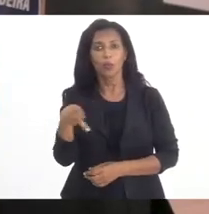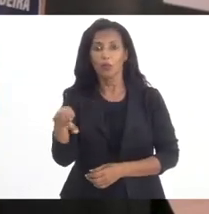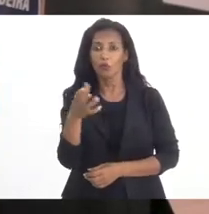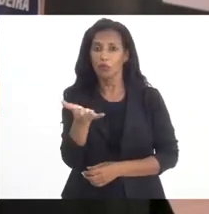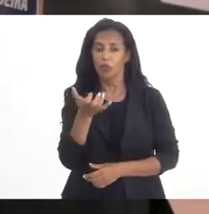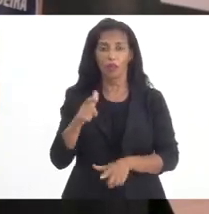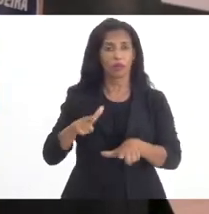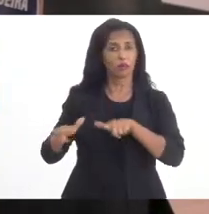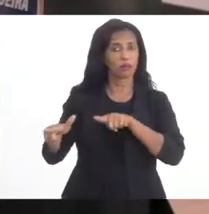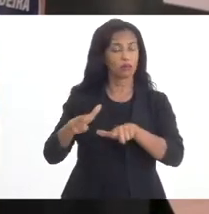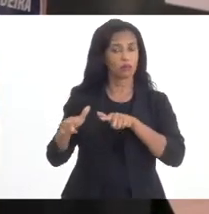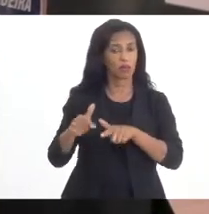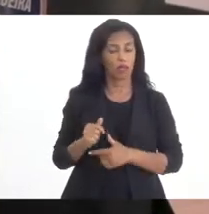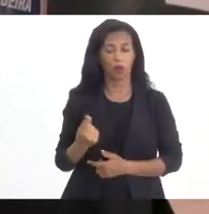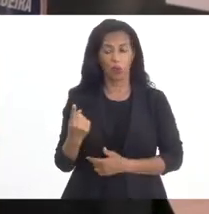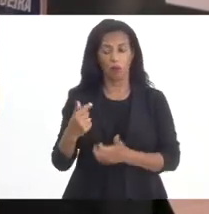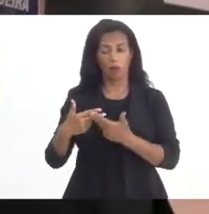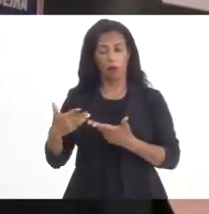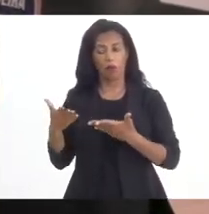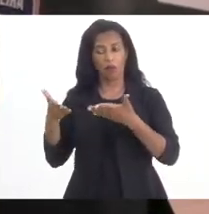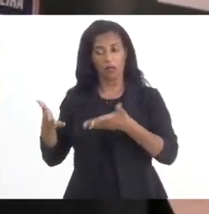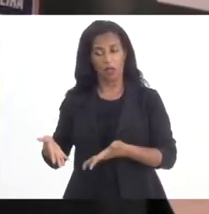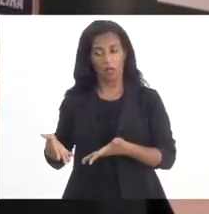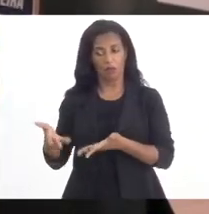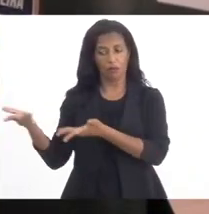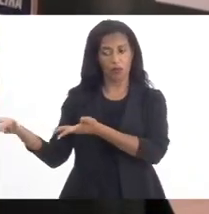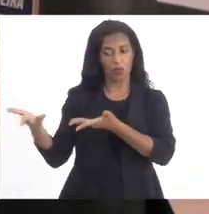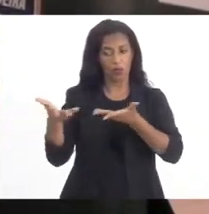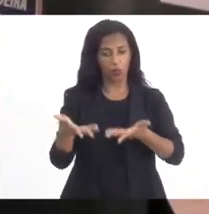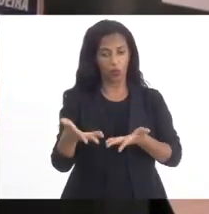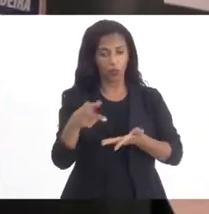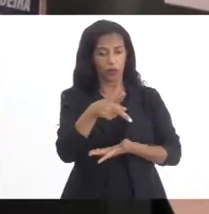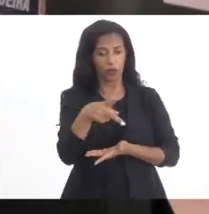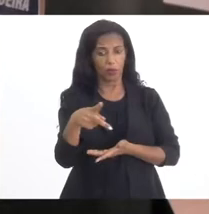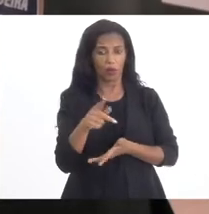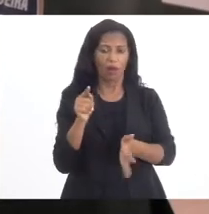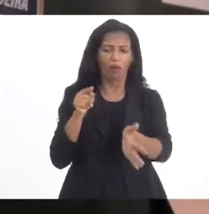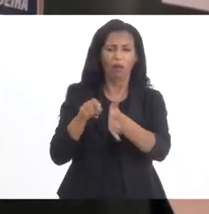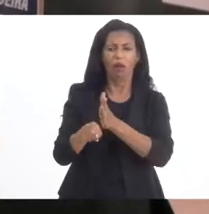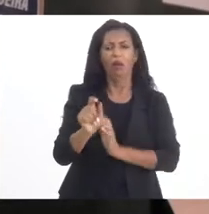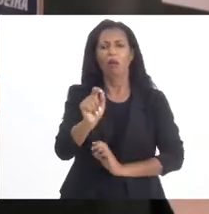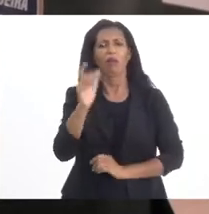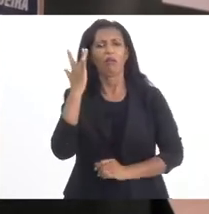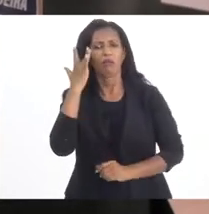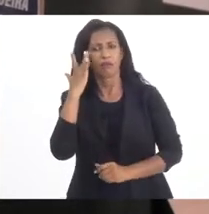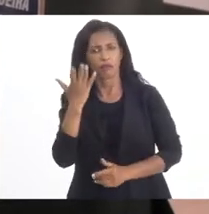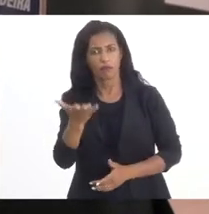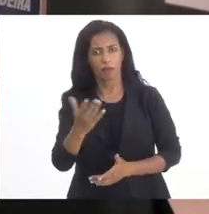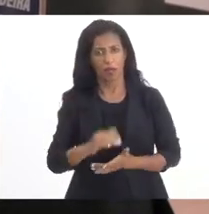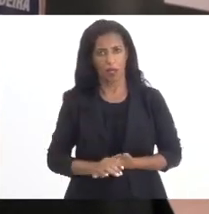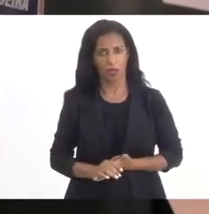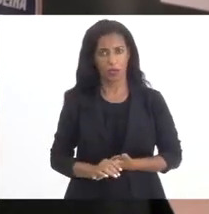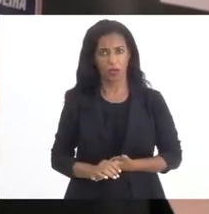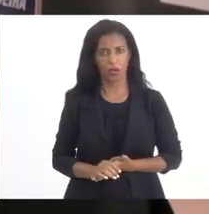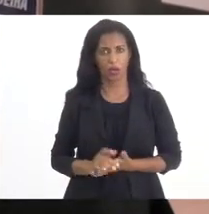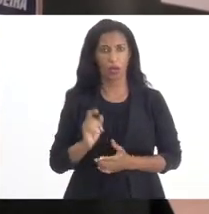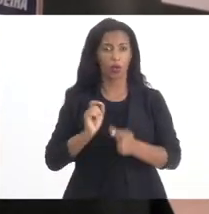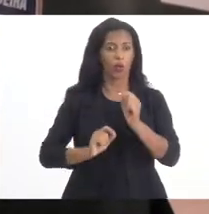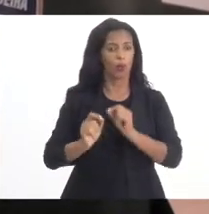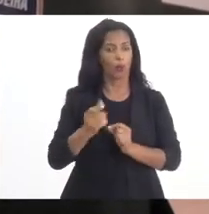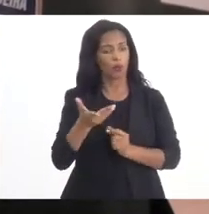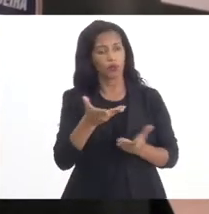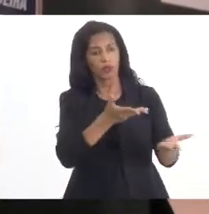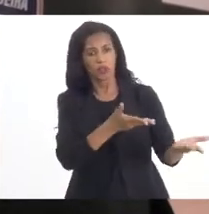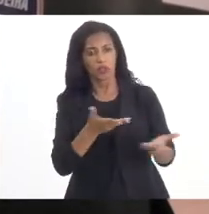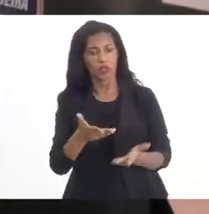trabalhar. Uma coisa é você chamar um professor, sentar ele do seu lado e perguntar o que ele acha. Uma coisa é você chamar o aluno,